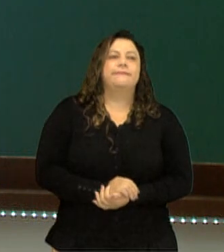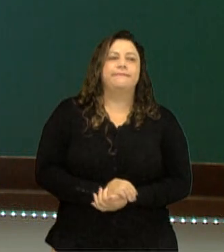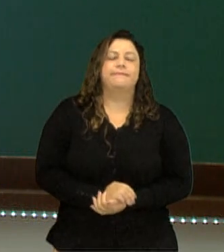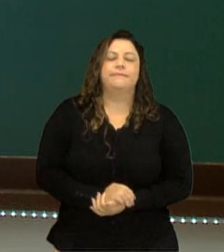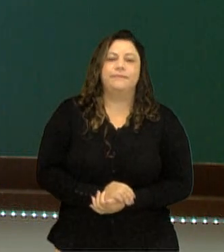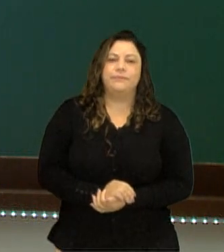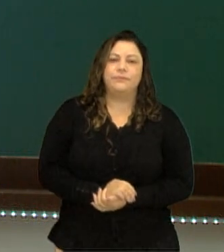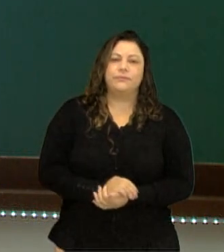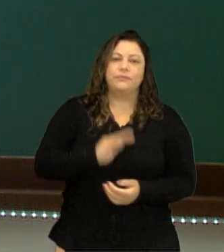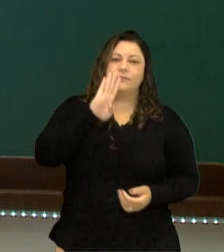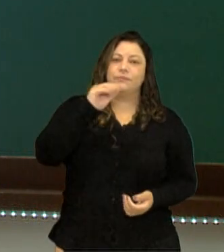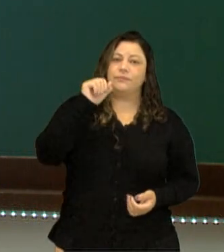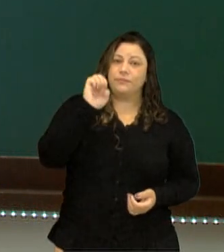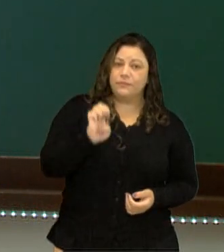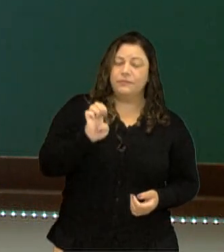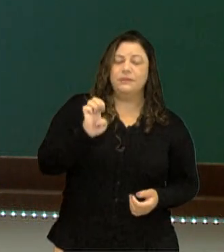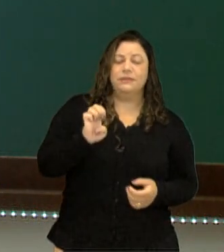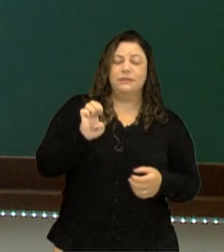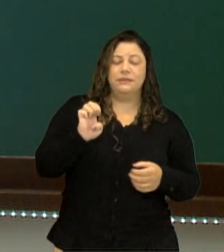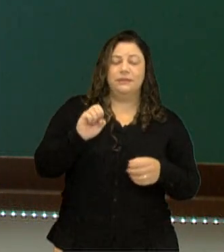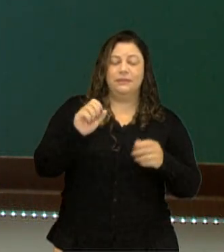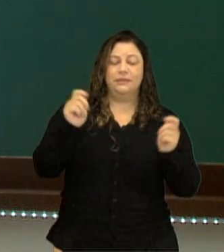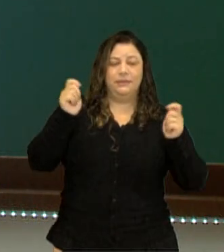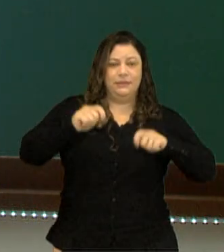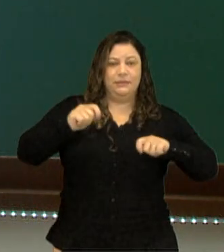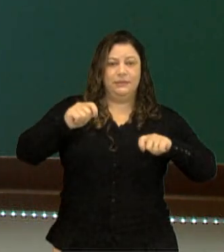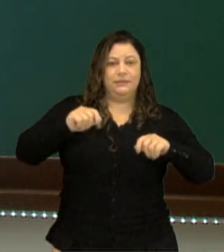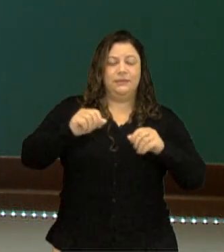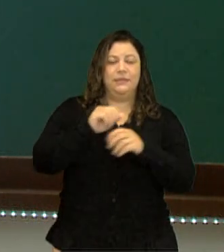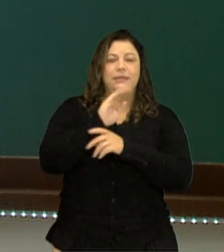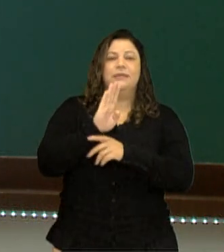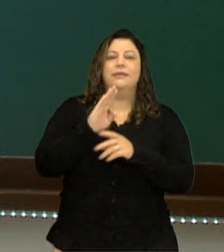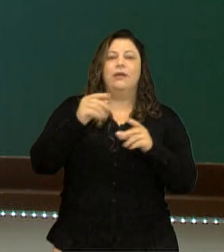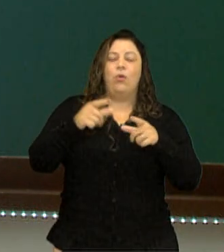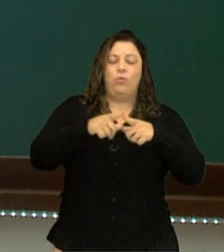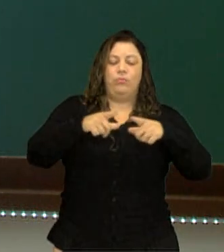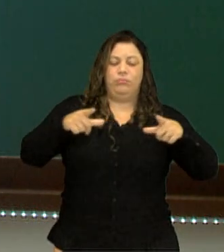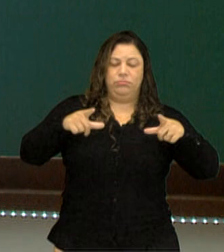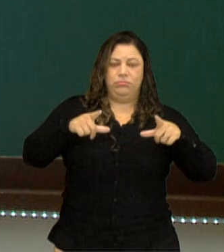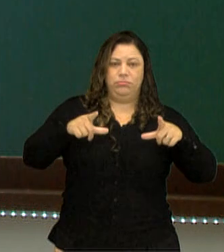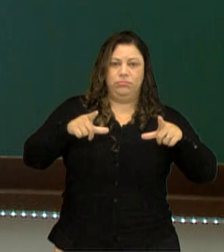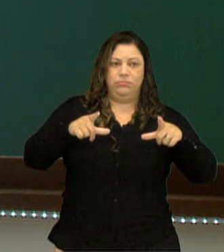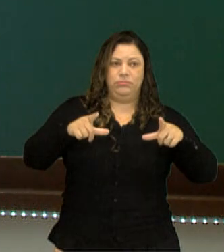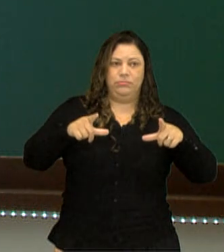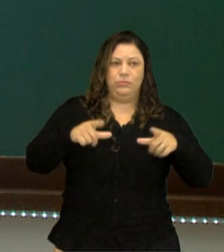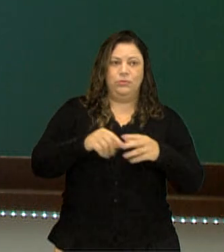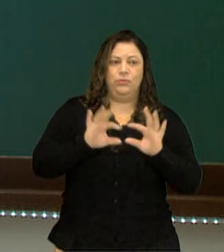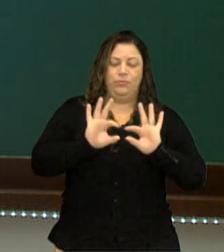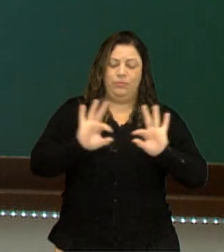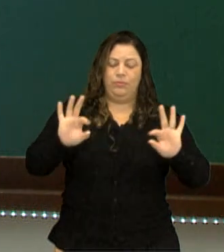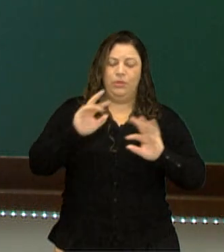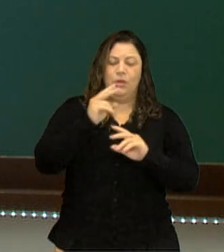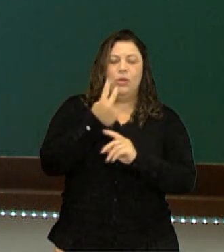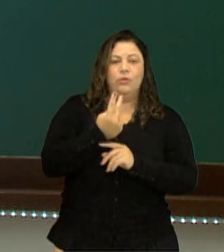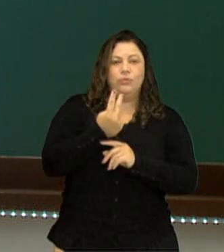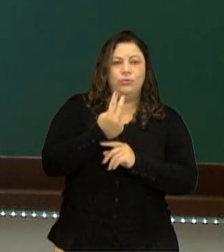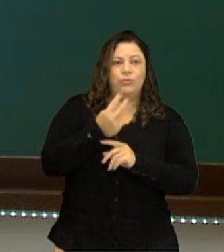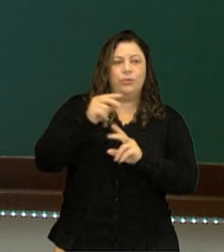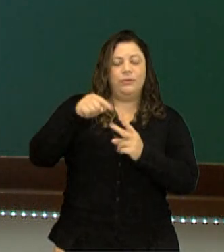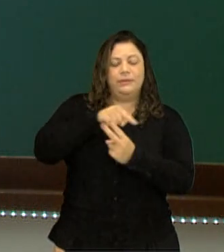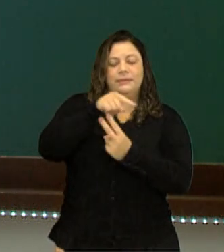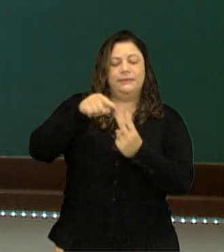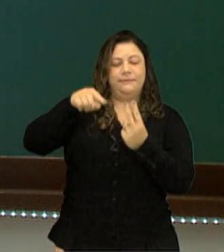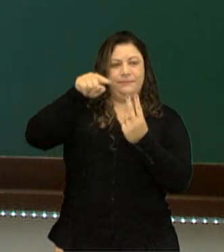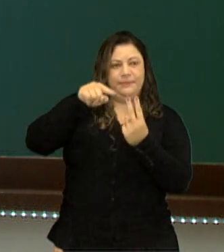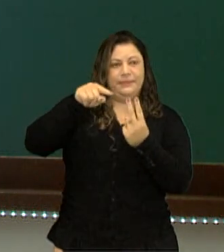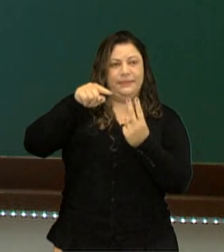está enrolada em torno da base. Então, portanto, é o comprimento da circunferência, que é 2πr.